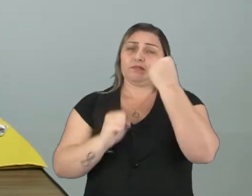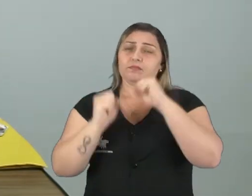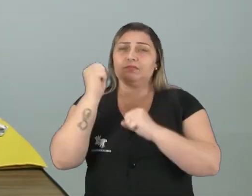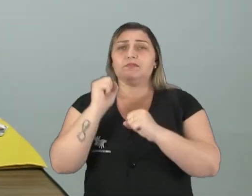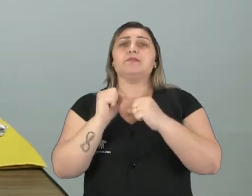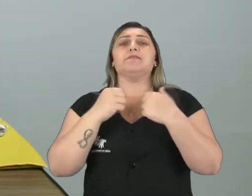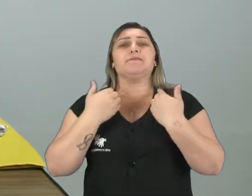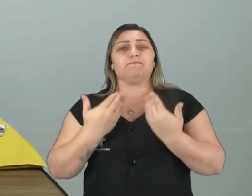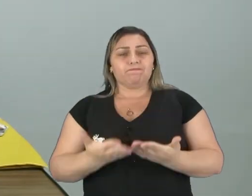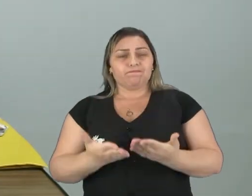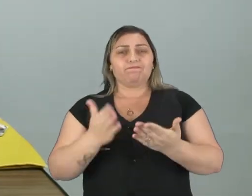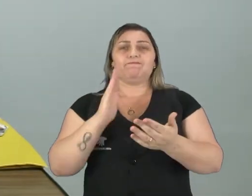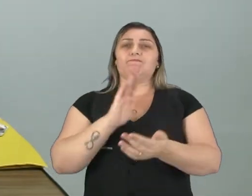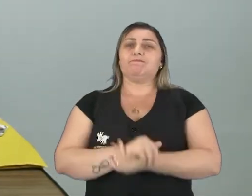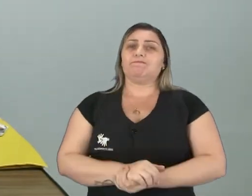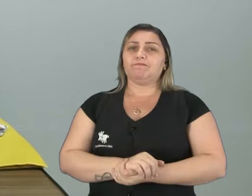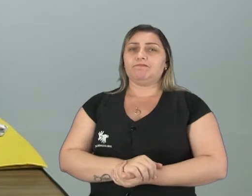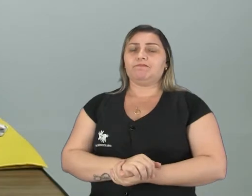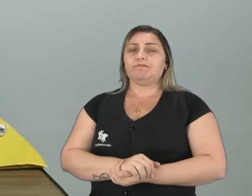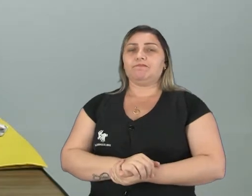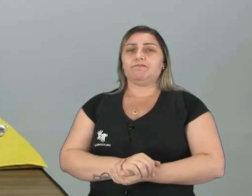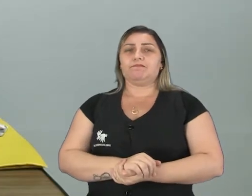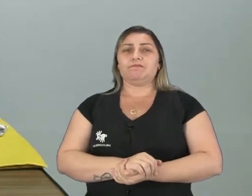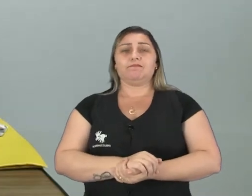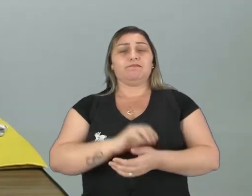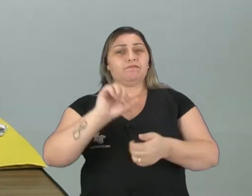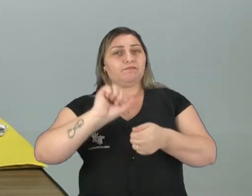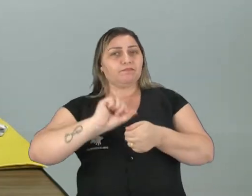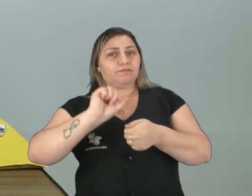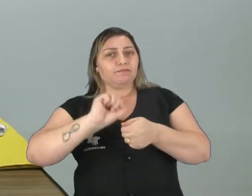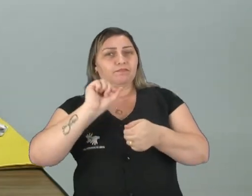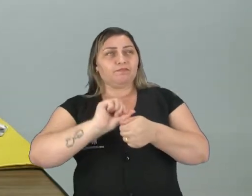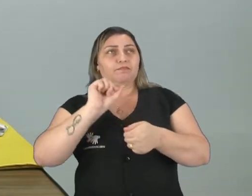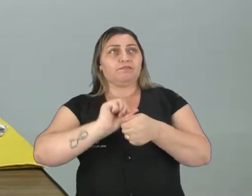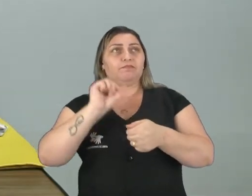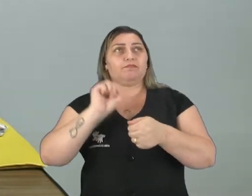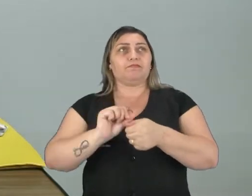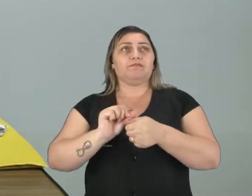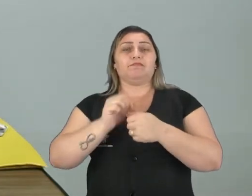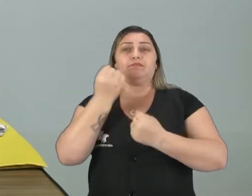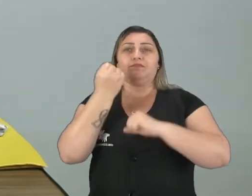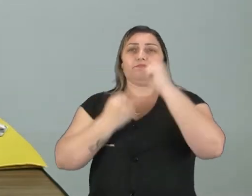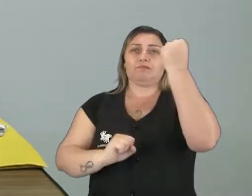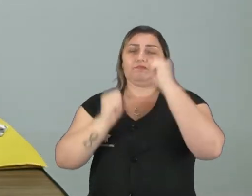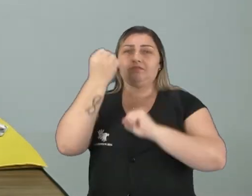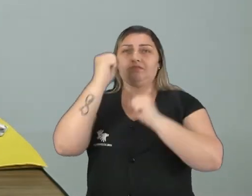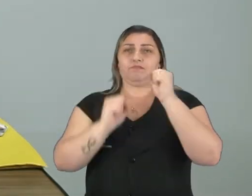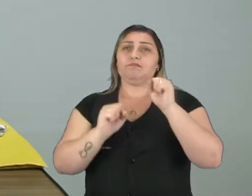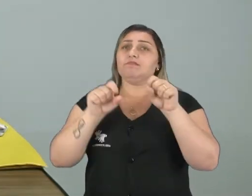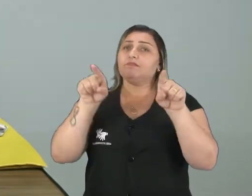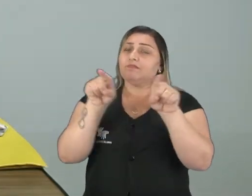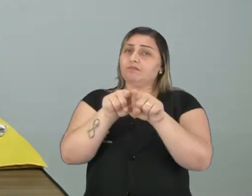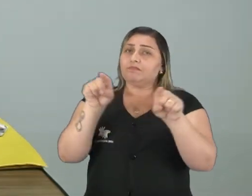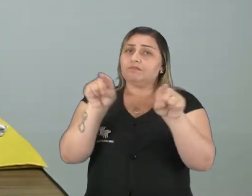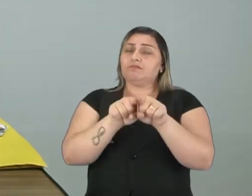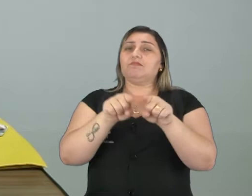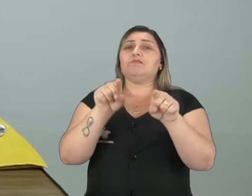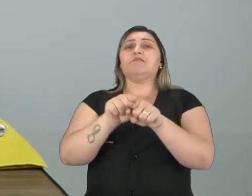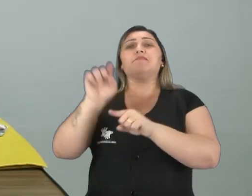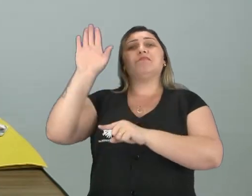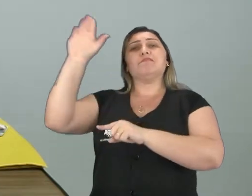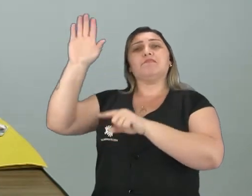suas fabricações que são feitas, geralmente nas fábricas, assim também como lá